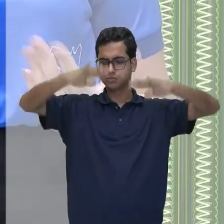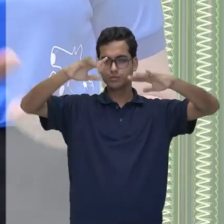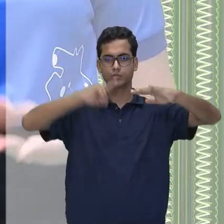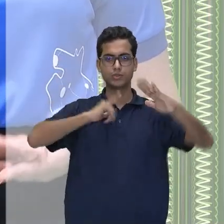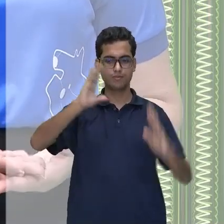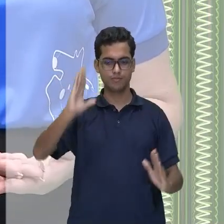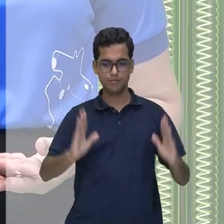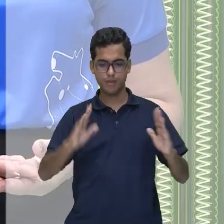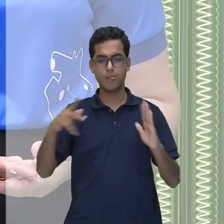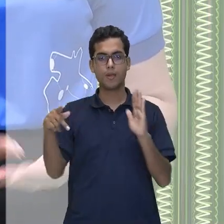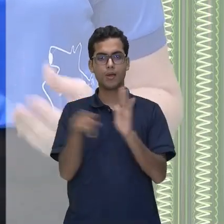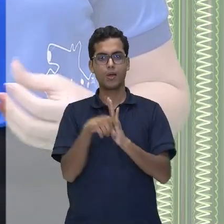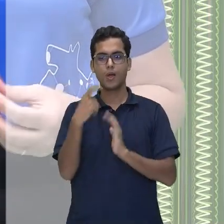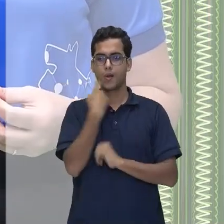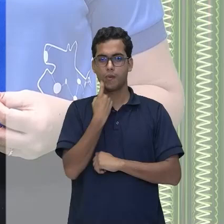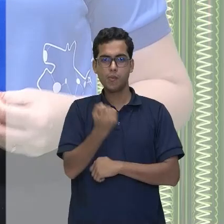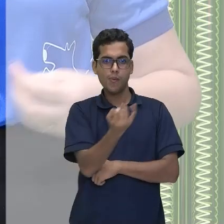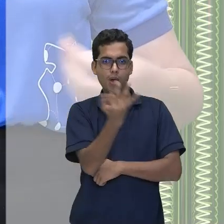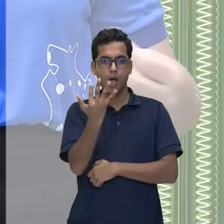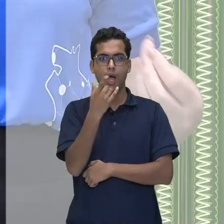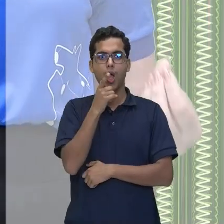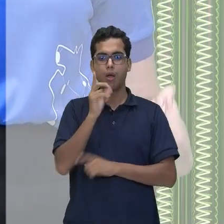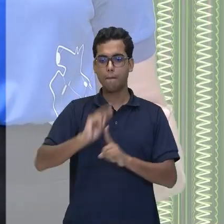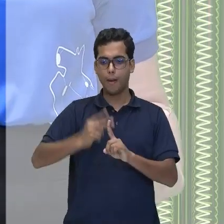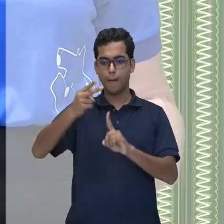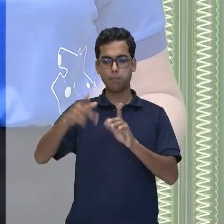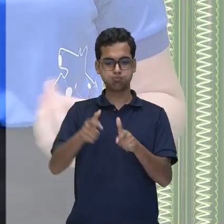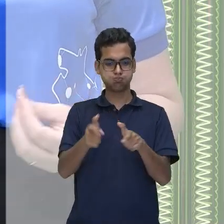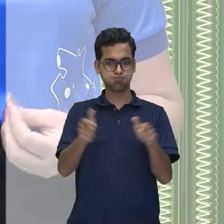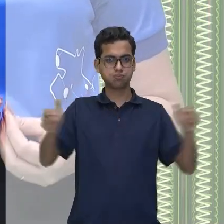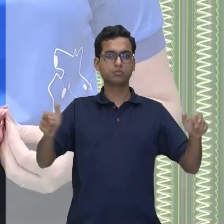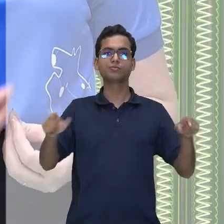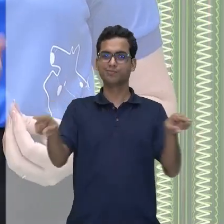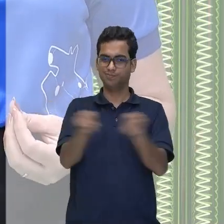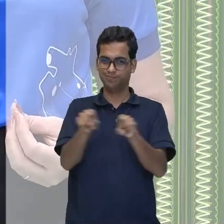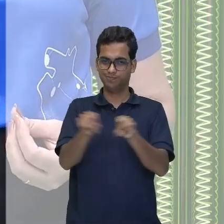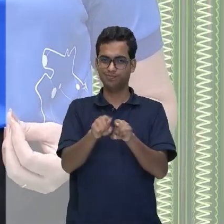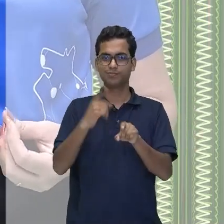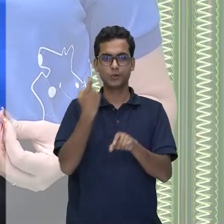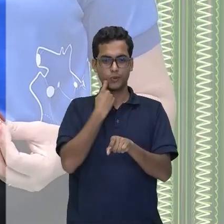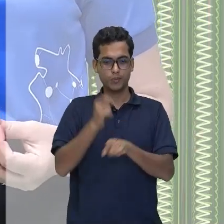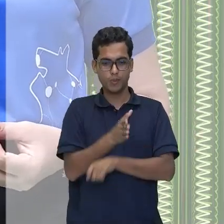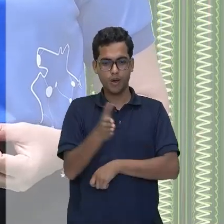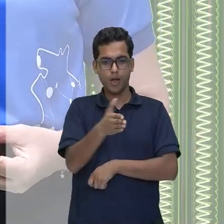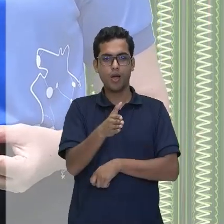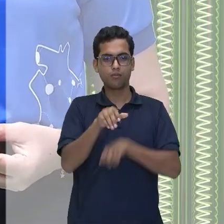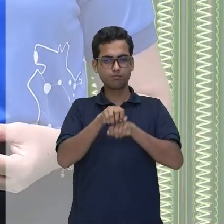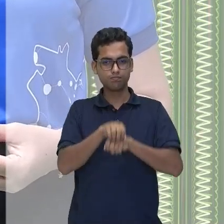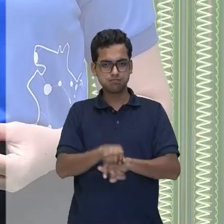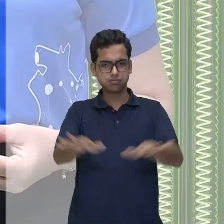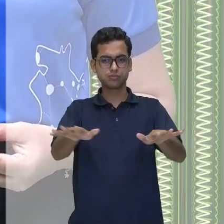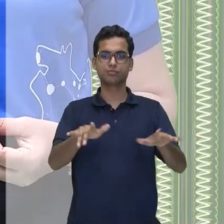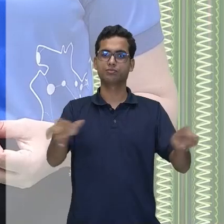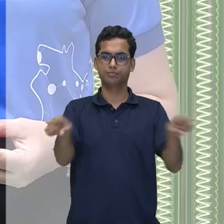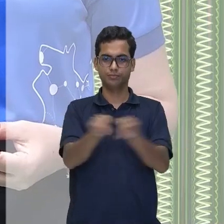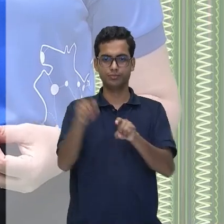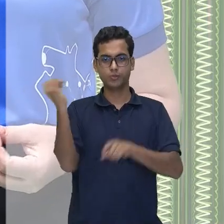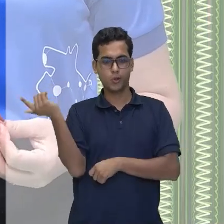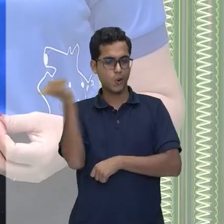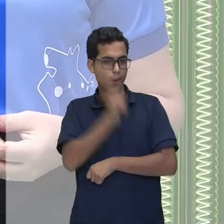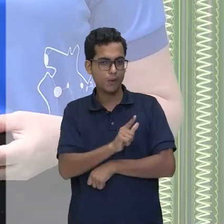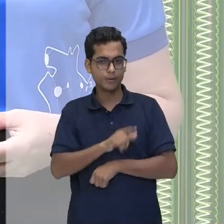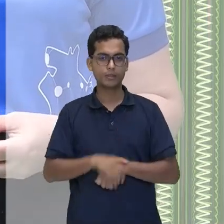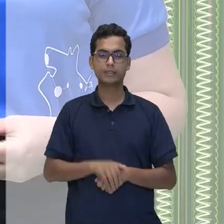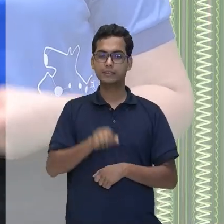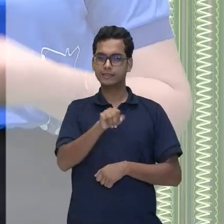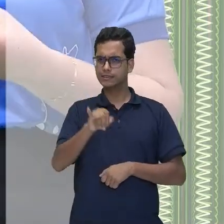de reprodução, tá? Então, se esse rio ele está seco, esses peixes não conseguem se deslocar para ambientes seguros,